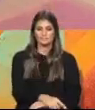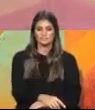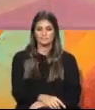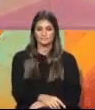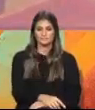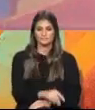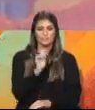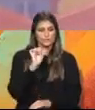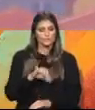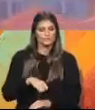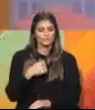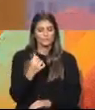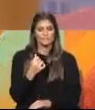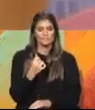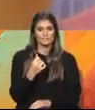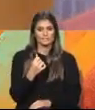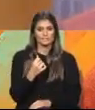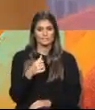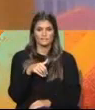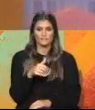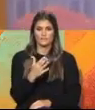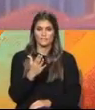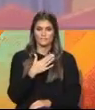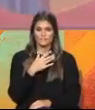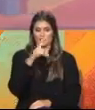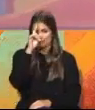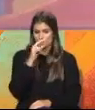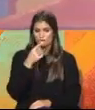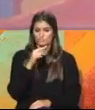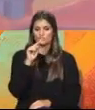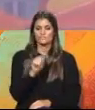o vinho verde me fará recordar